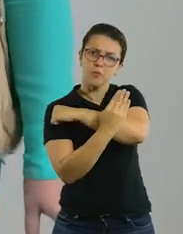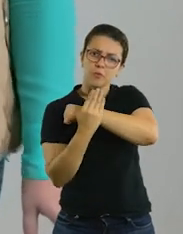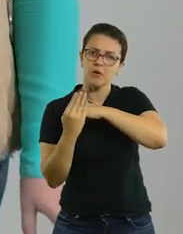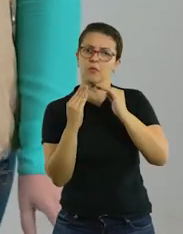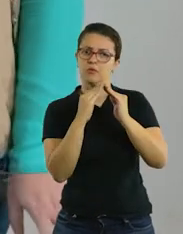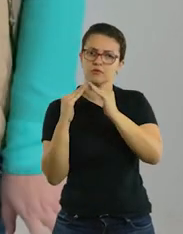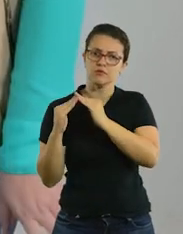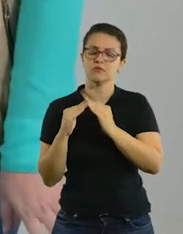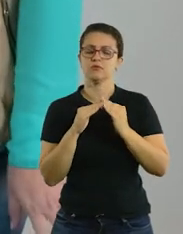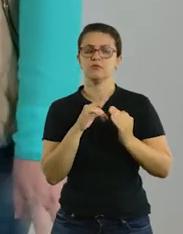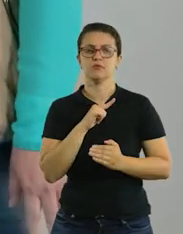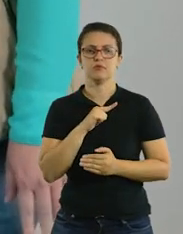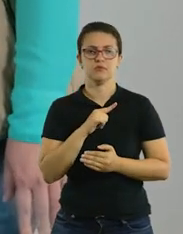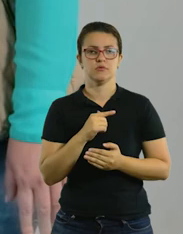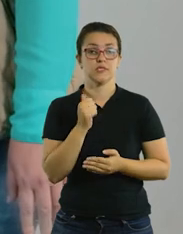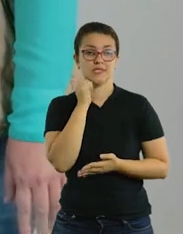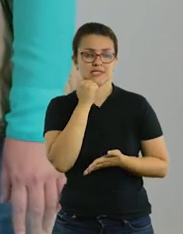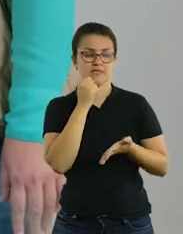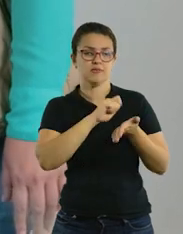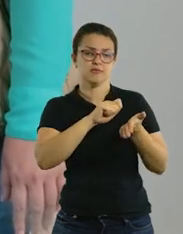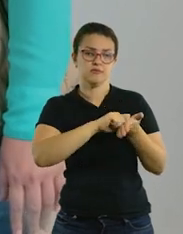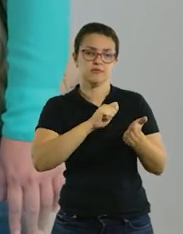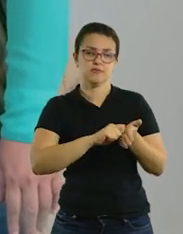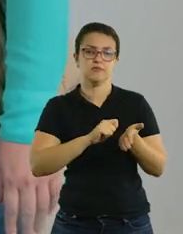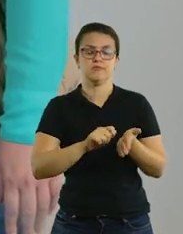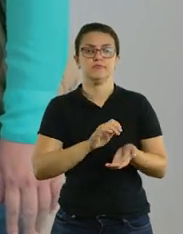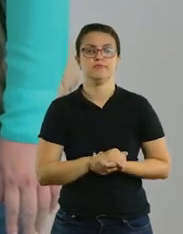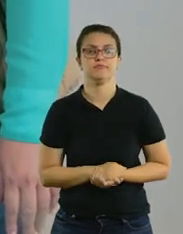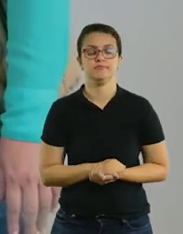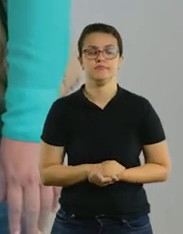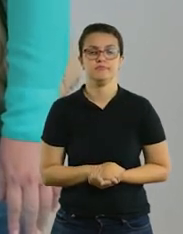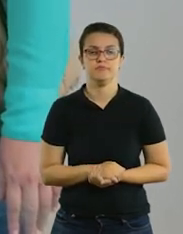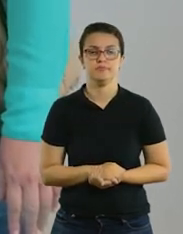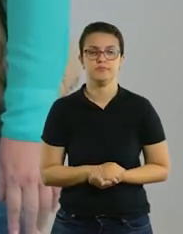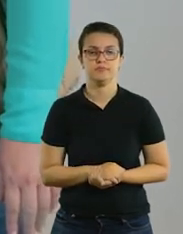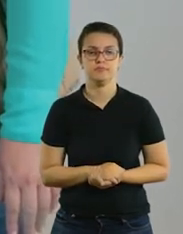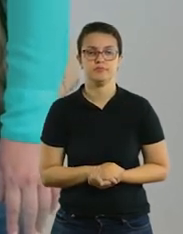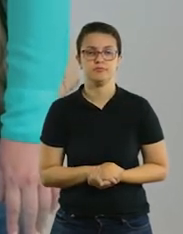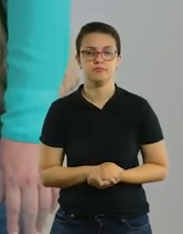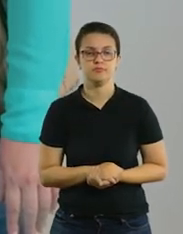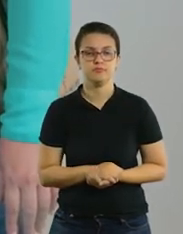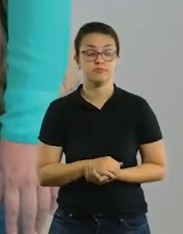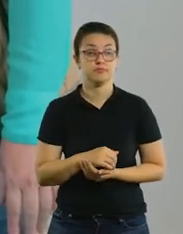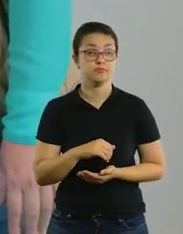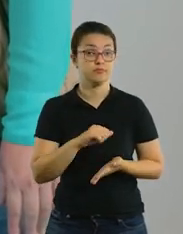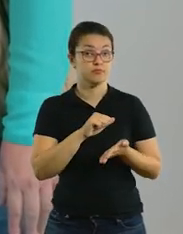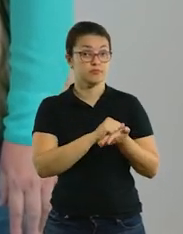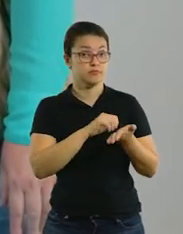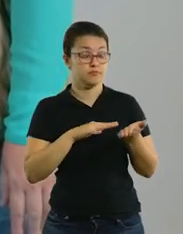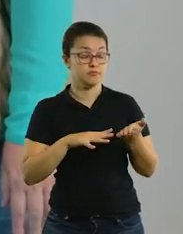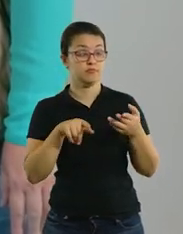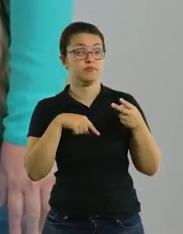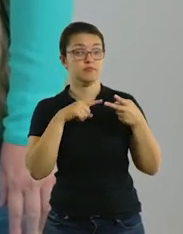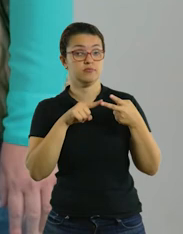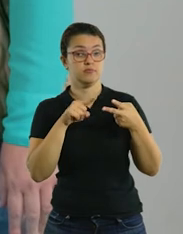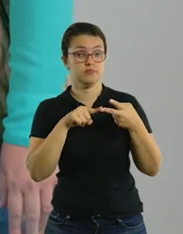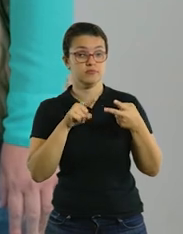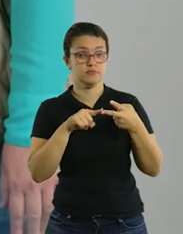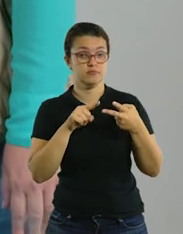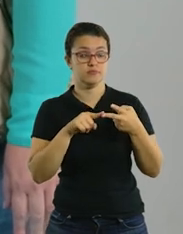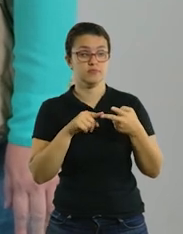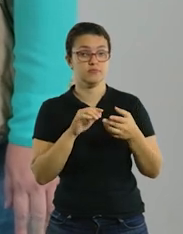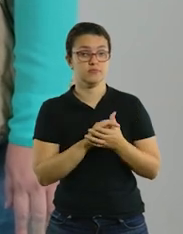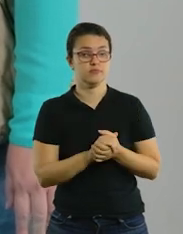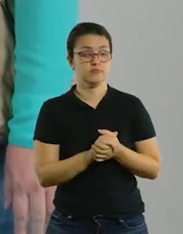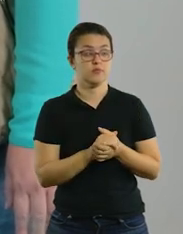isso no caderno de ciências. Na atividade 2, agora